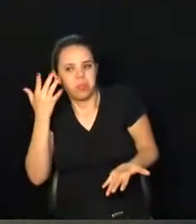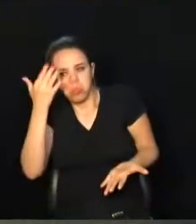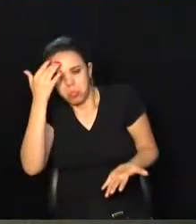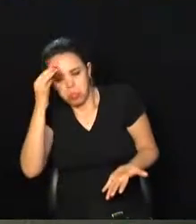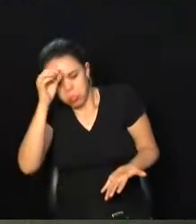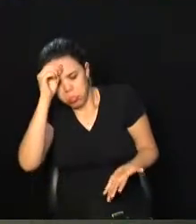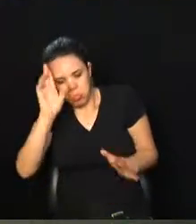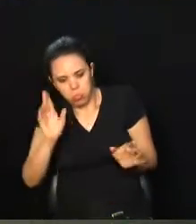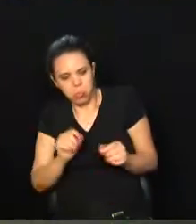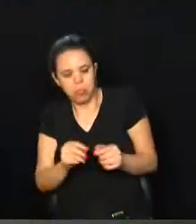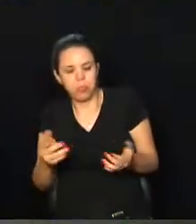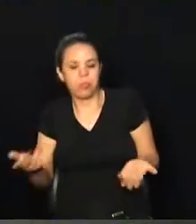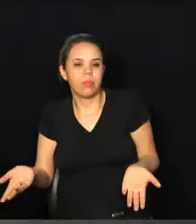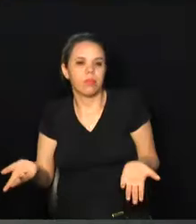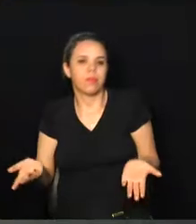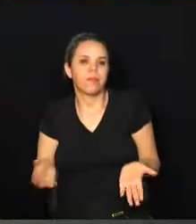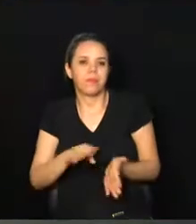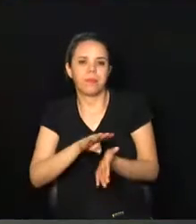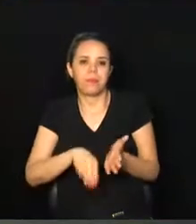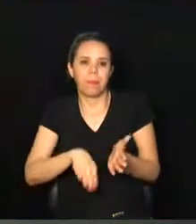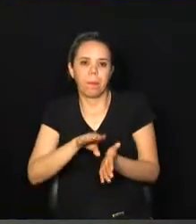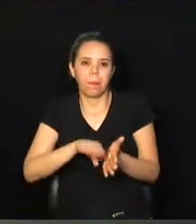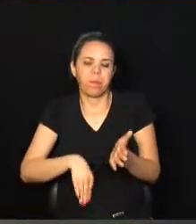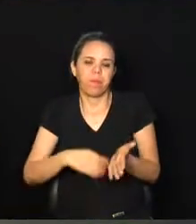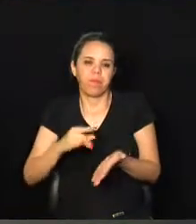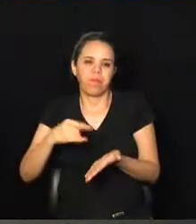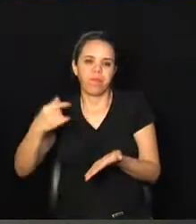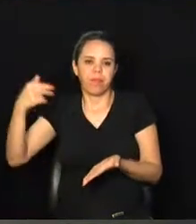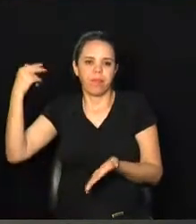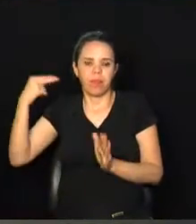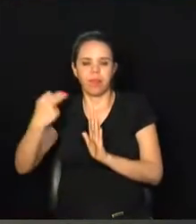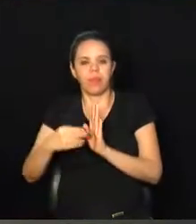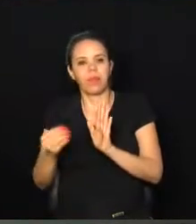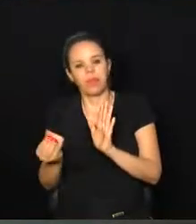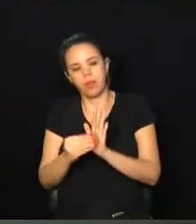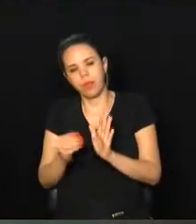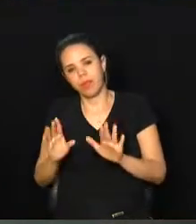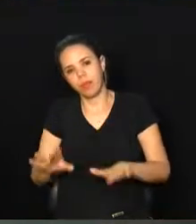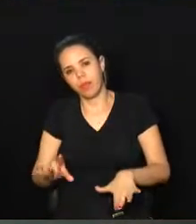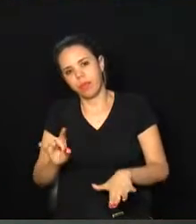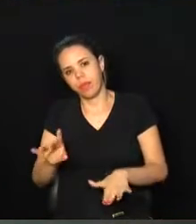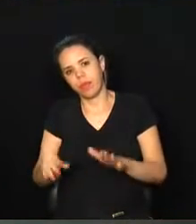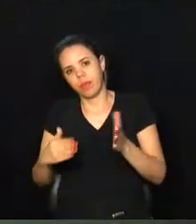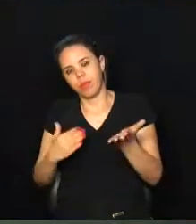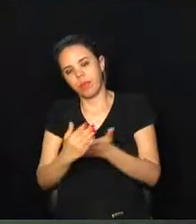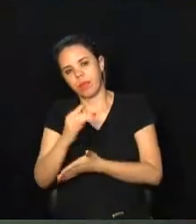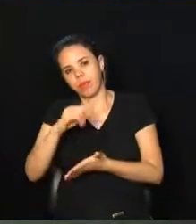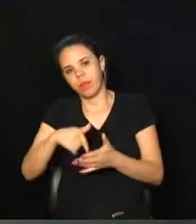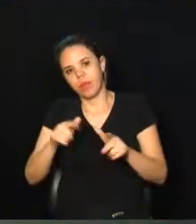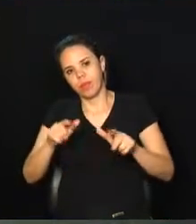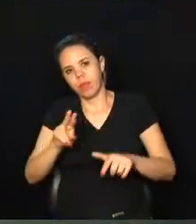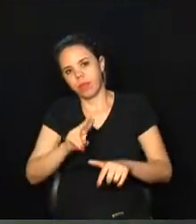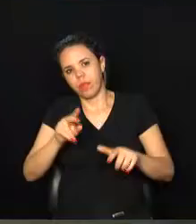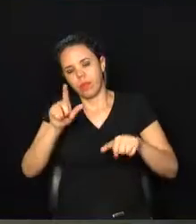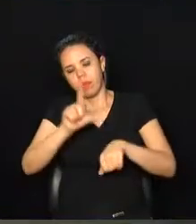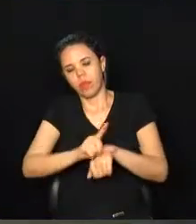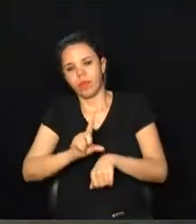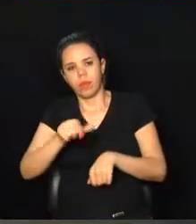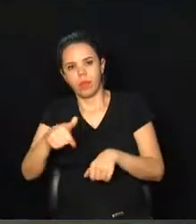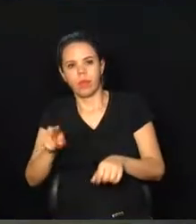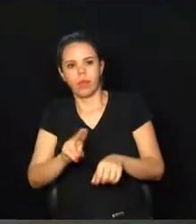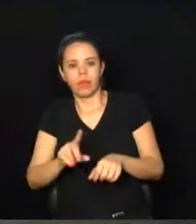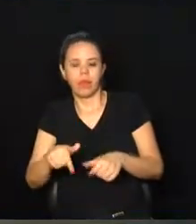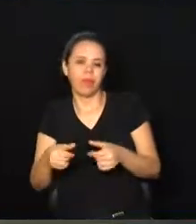saber isso. Então, tirou-se isso antigamente e ficou só para provar a ocupação. O uso vinha